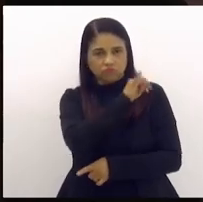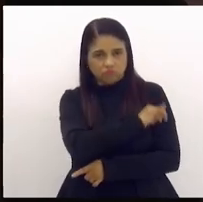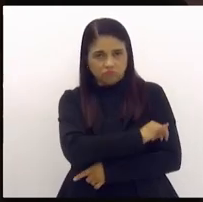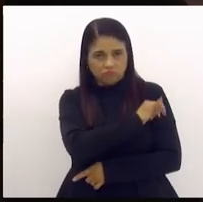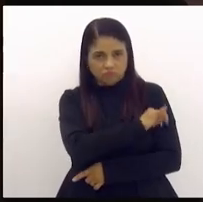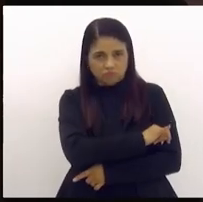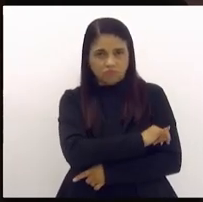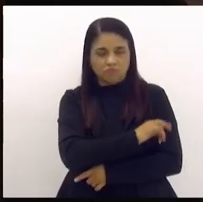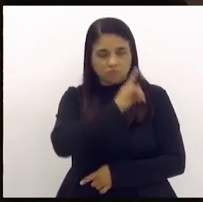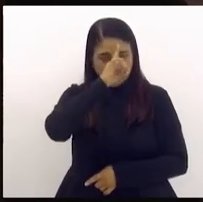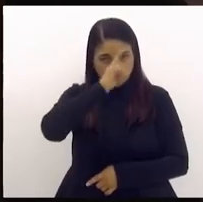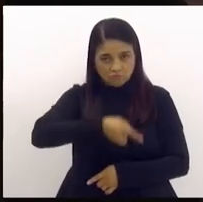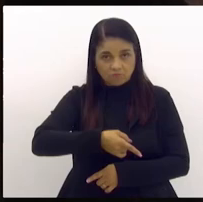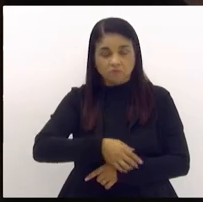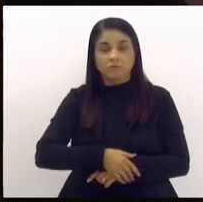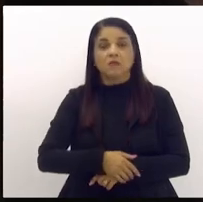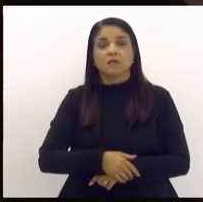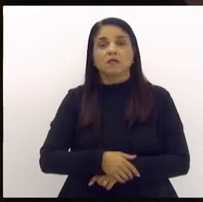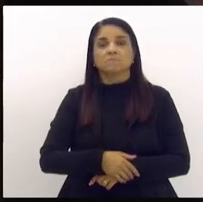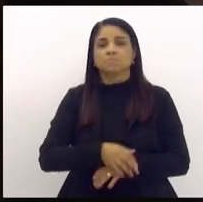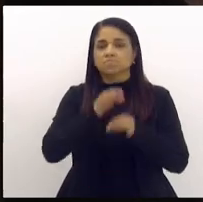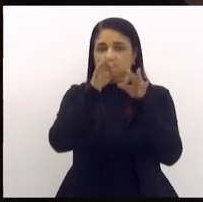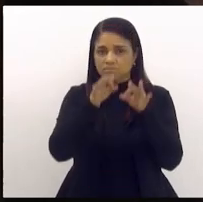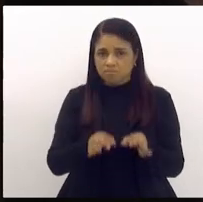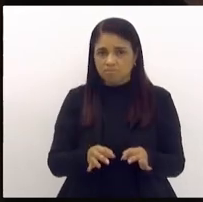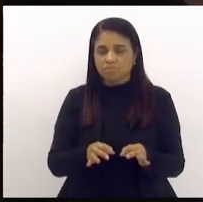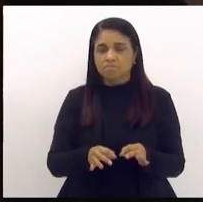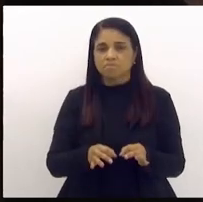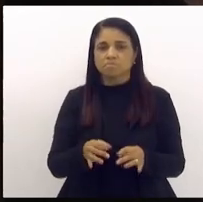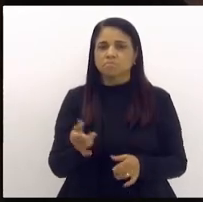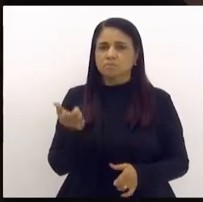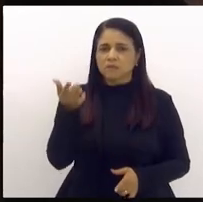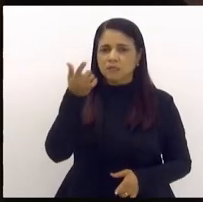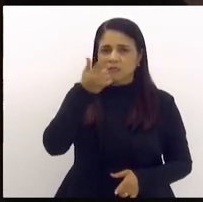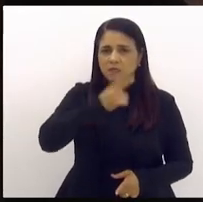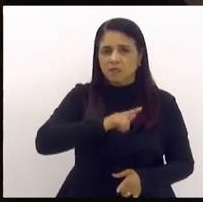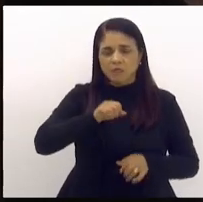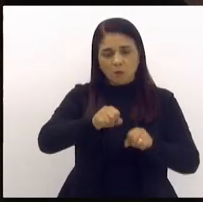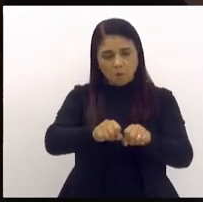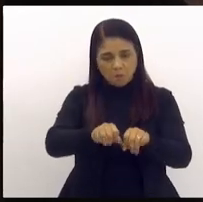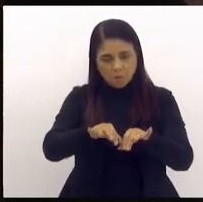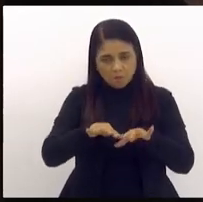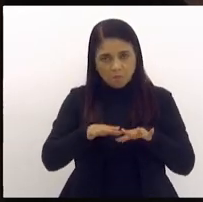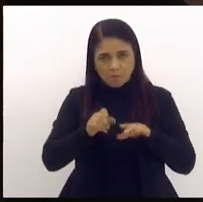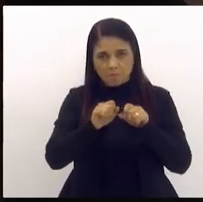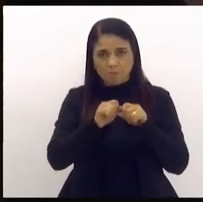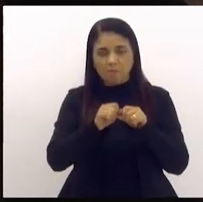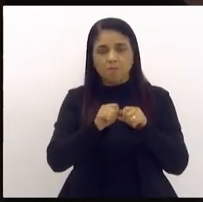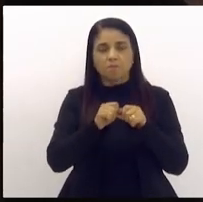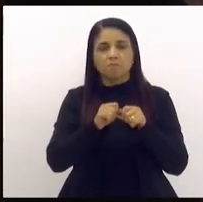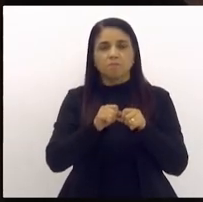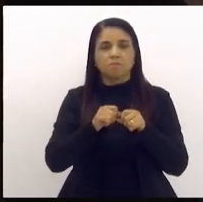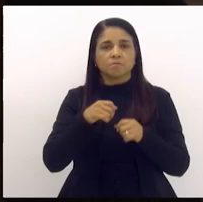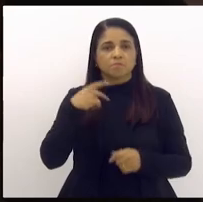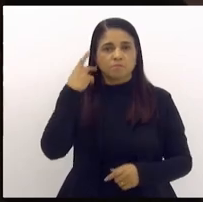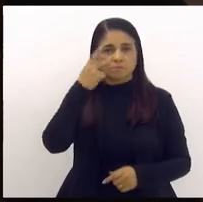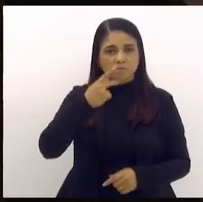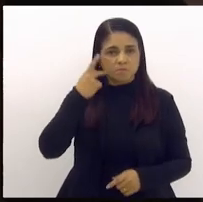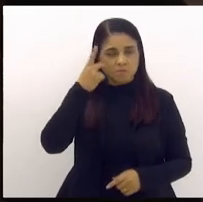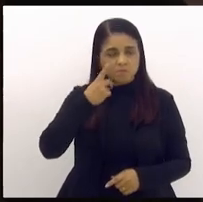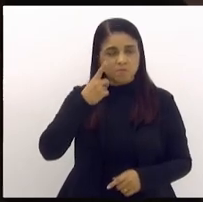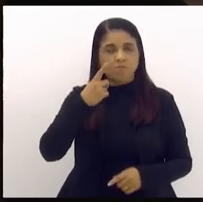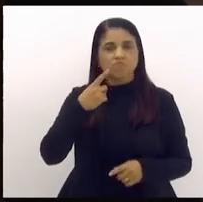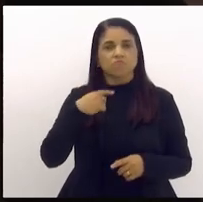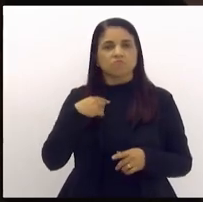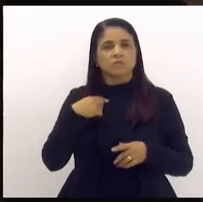a mais absoluta convicção que ganha o Parlamento Fluminense com uma relação tão próxima,